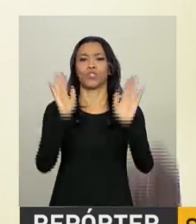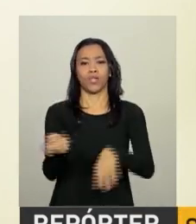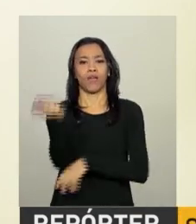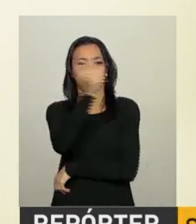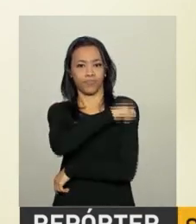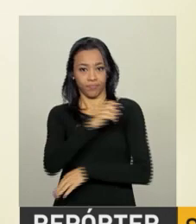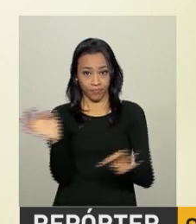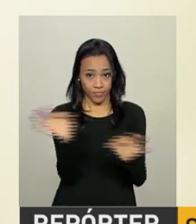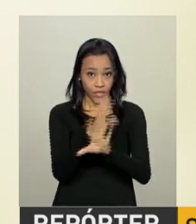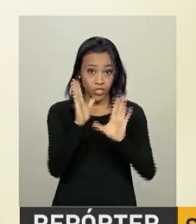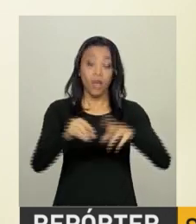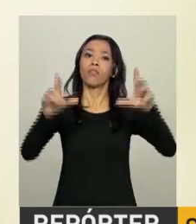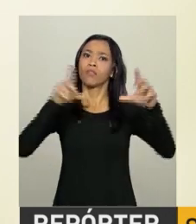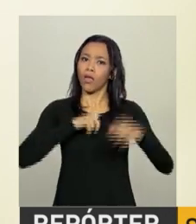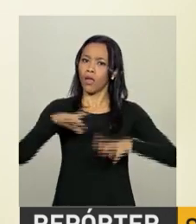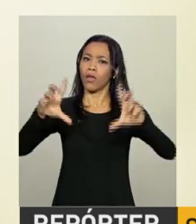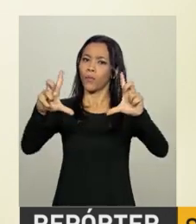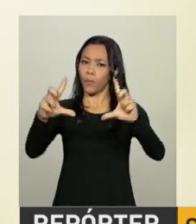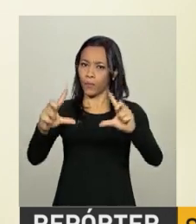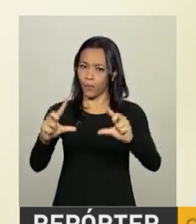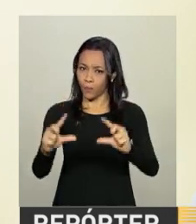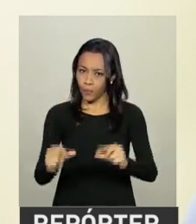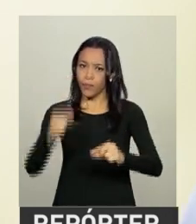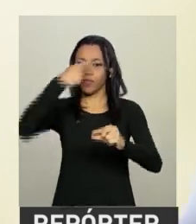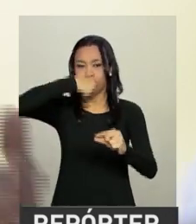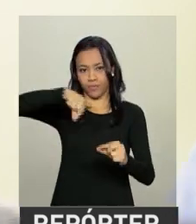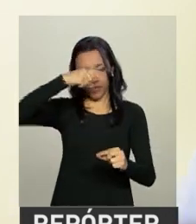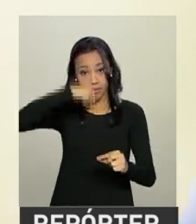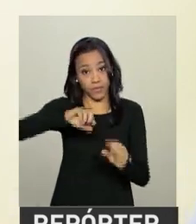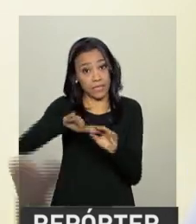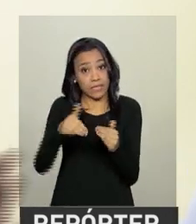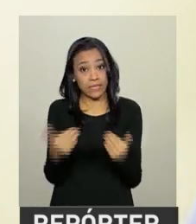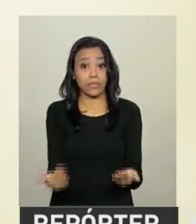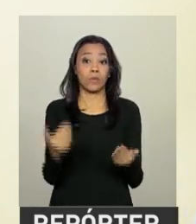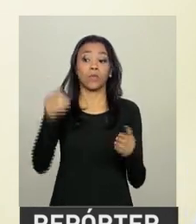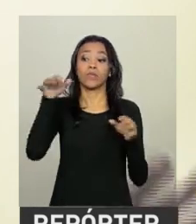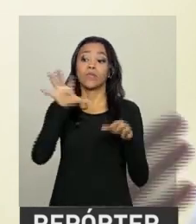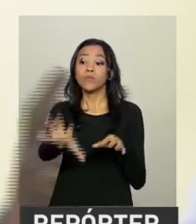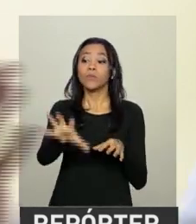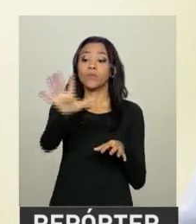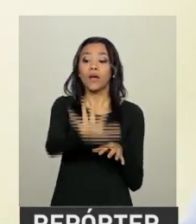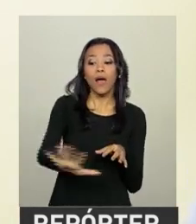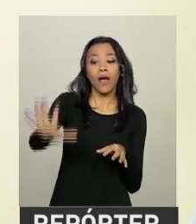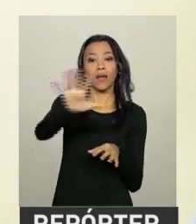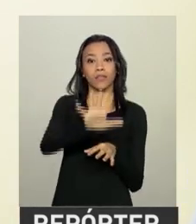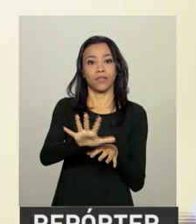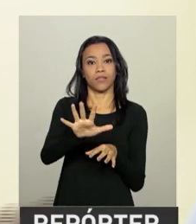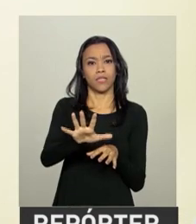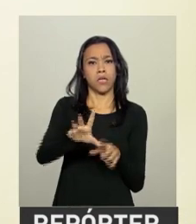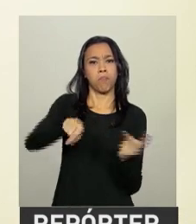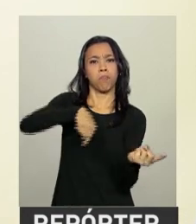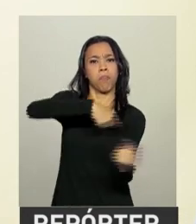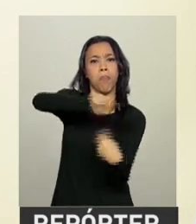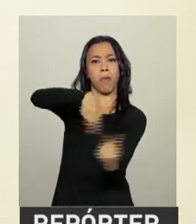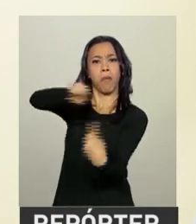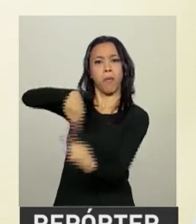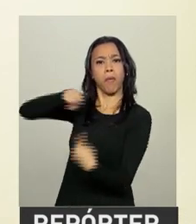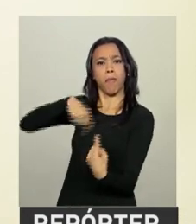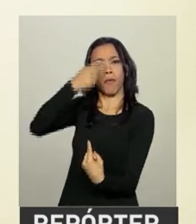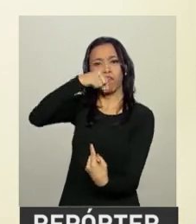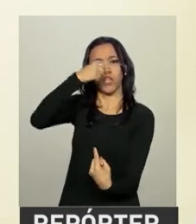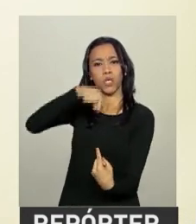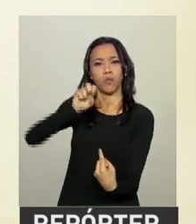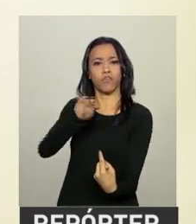uma diminuição significativa da carga viral. Então, na região, acaba circulando menos vírus.